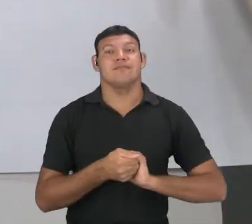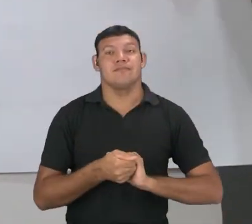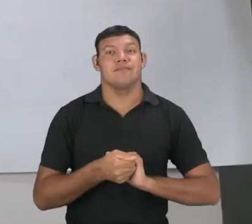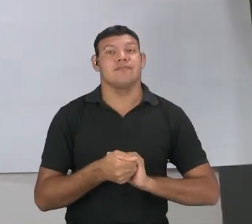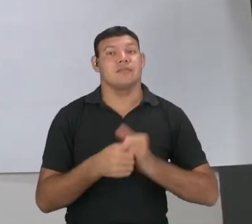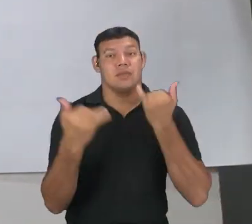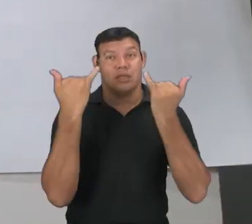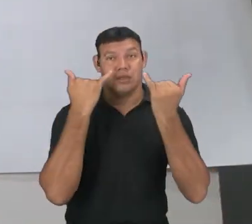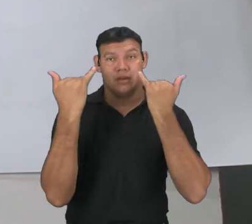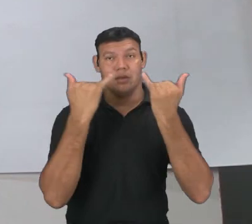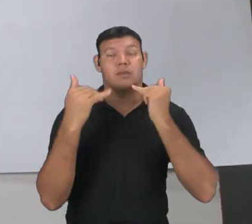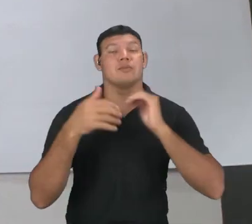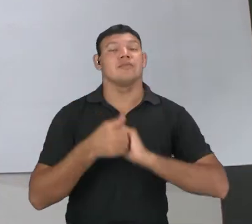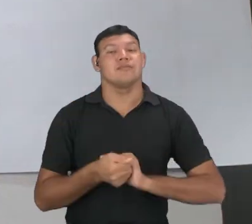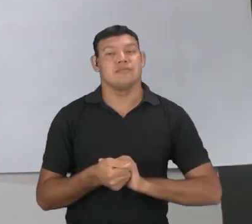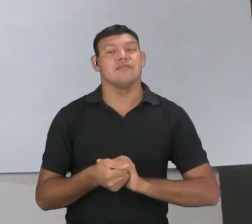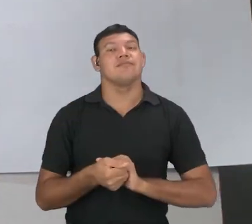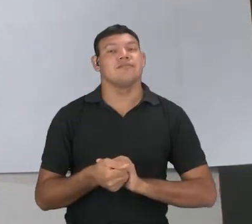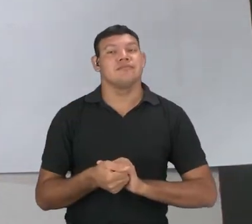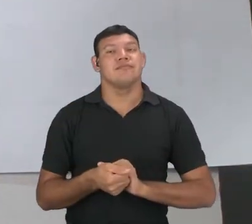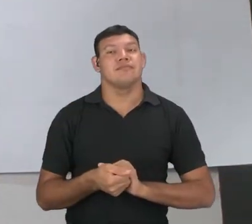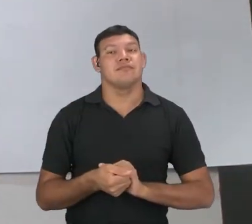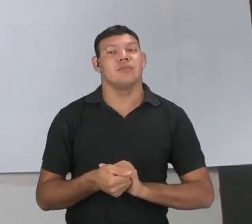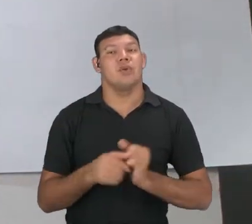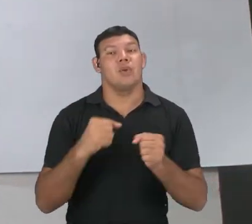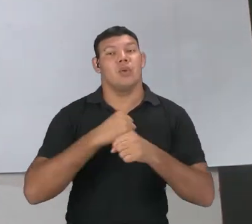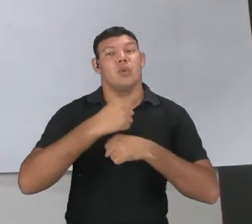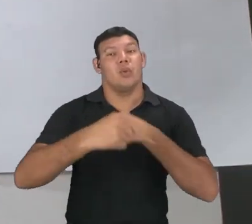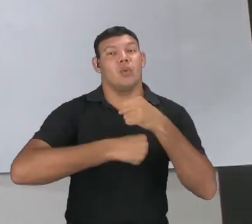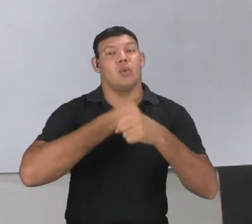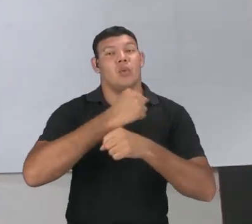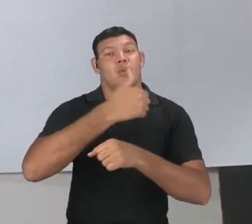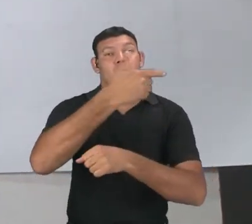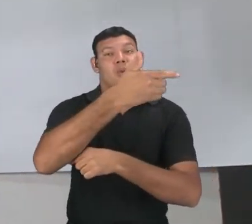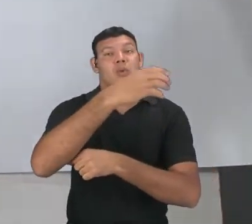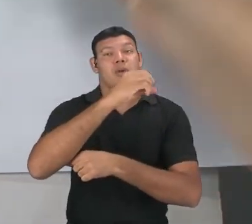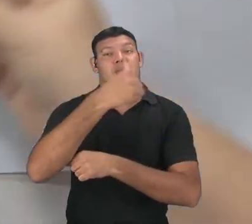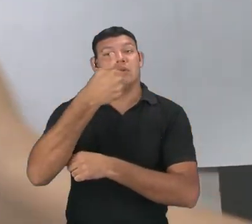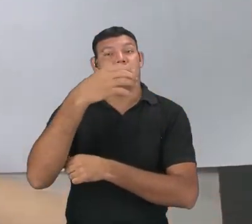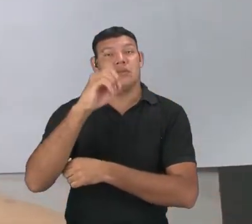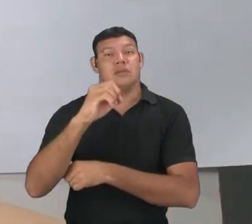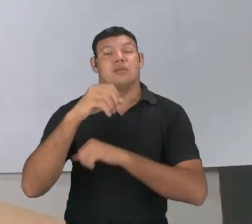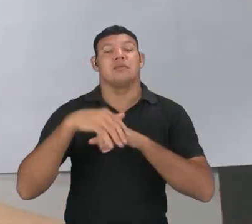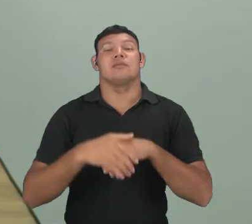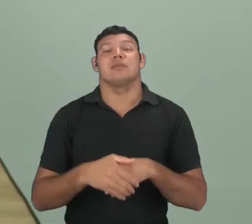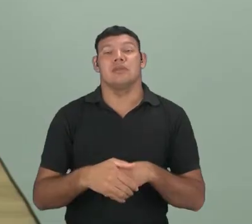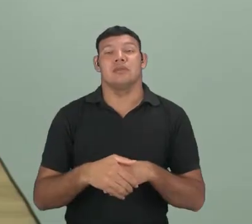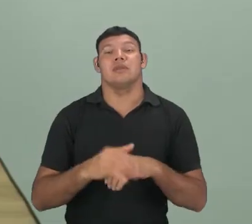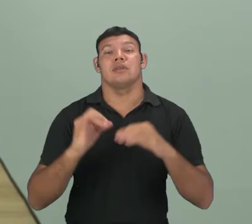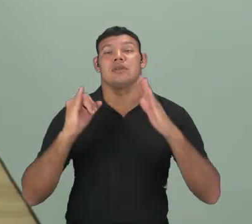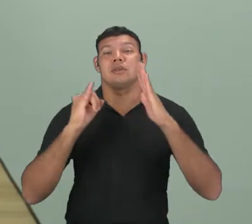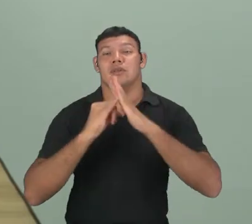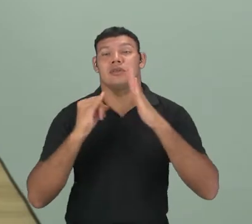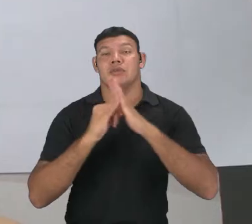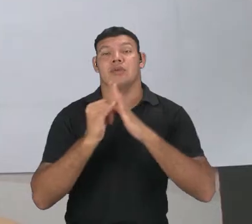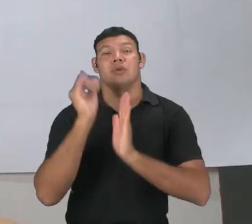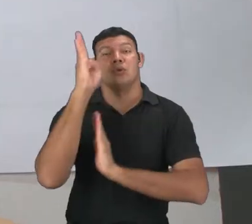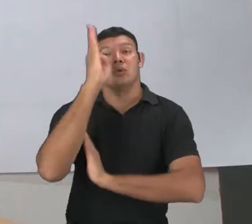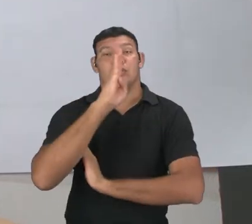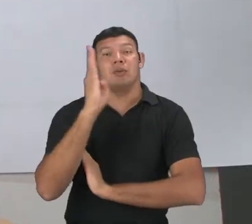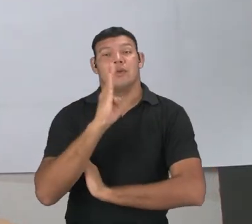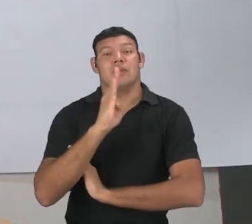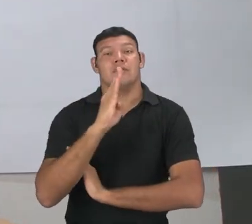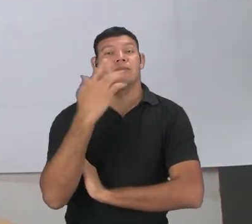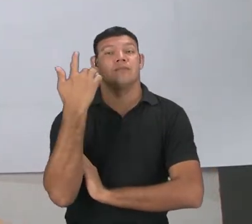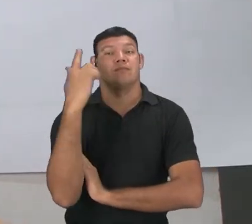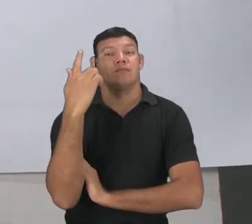só, esse dado foi colhido aqui em 2010 pelo IBGE, que